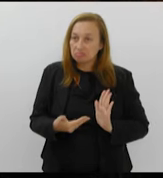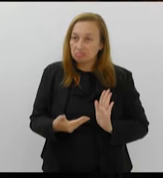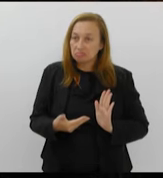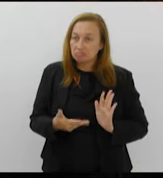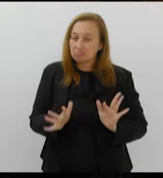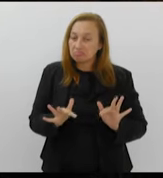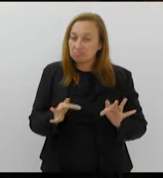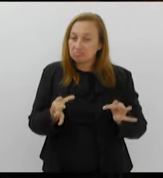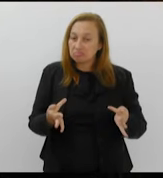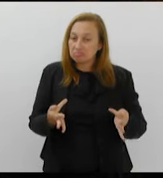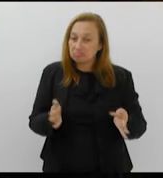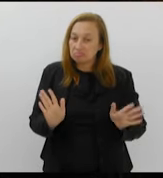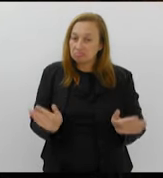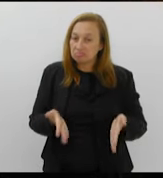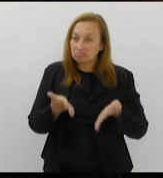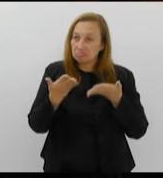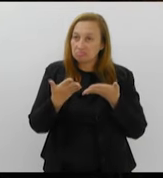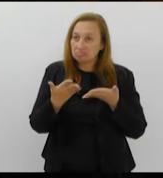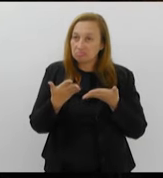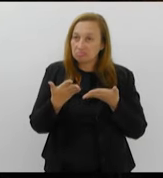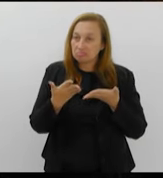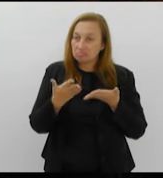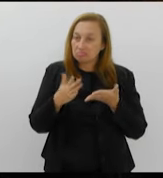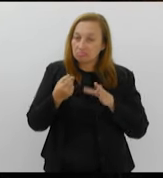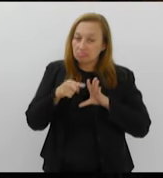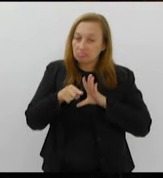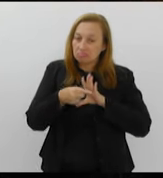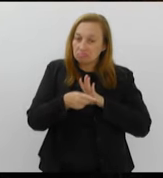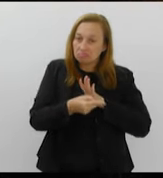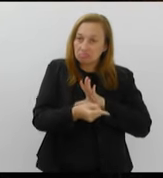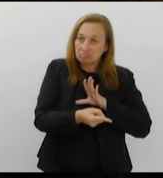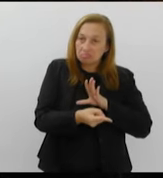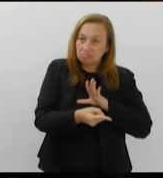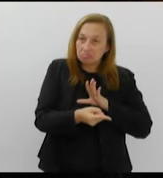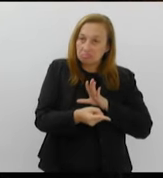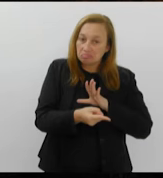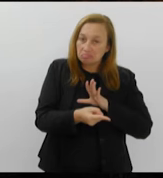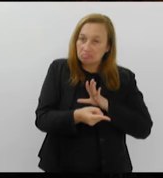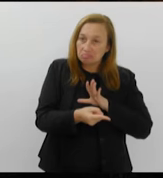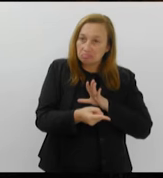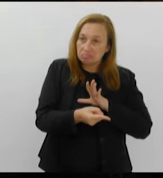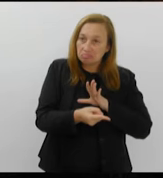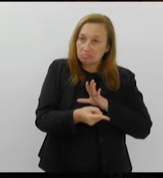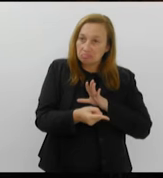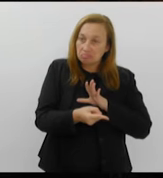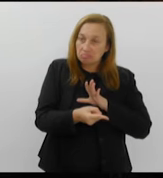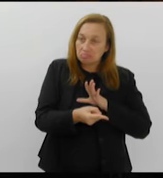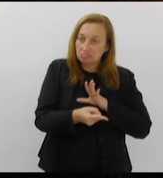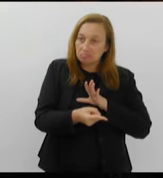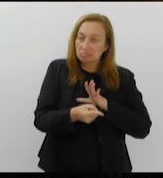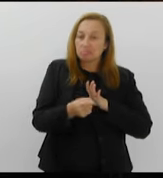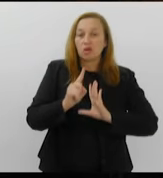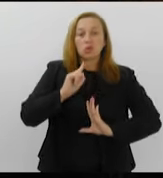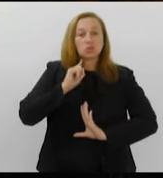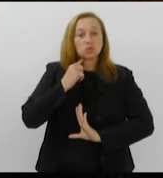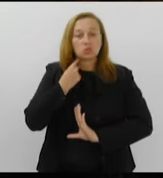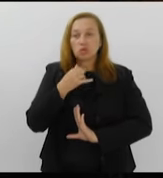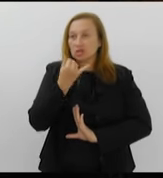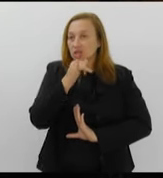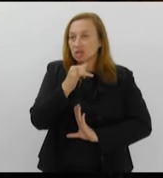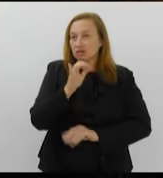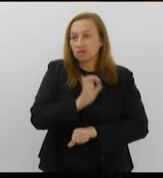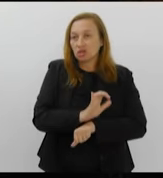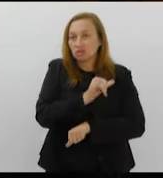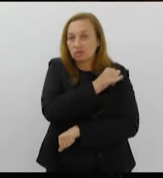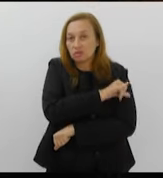simplesmente um incentivo a aprofundar a cadeia suja de energia no Estado do Rio de